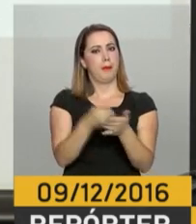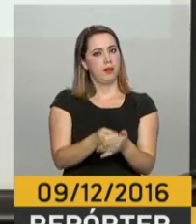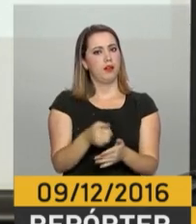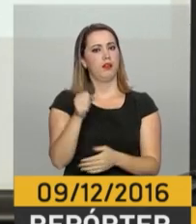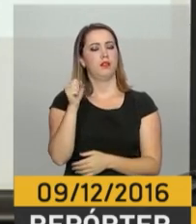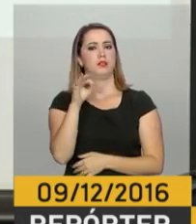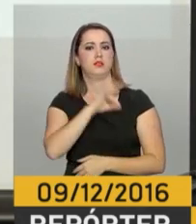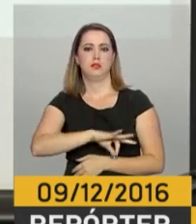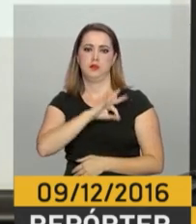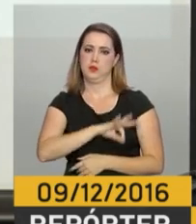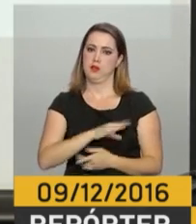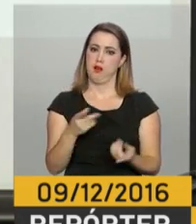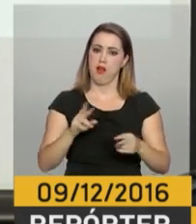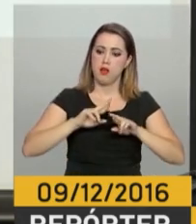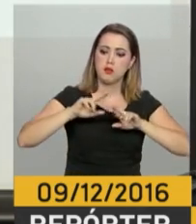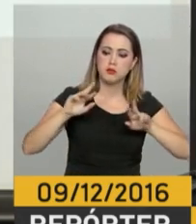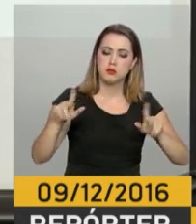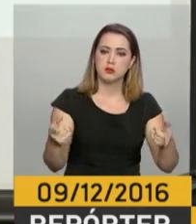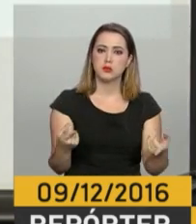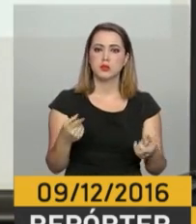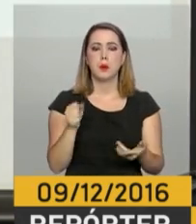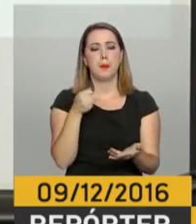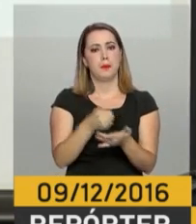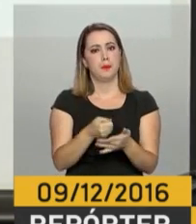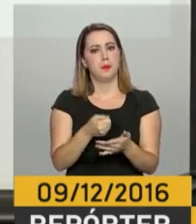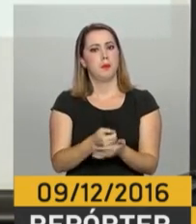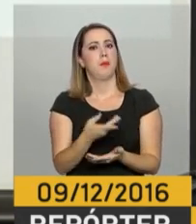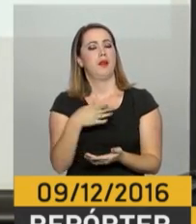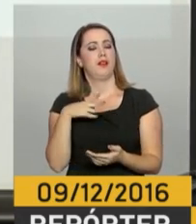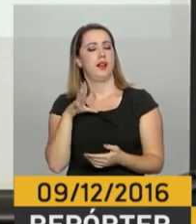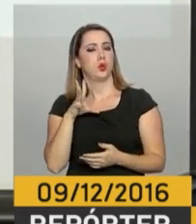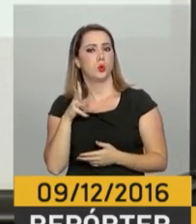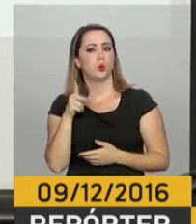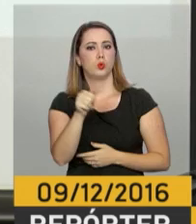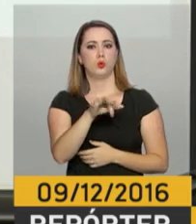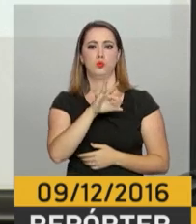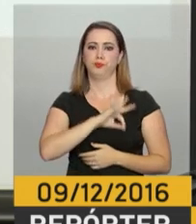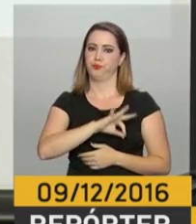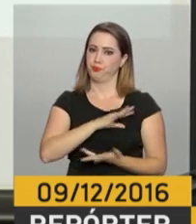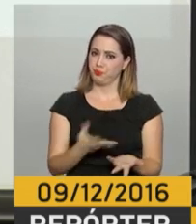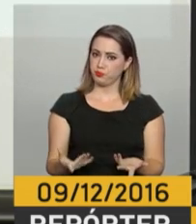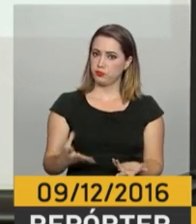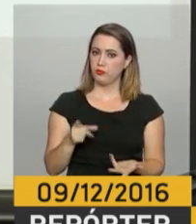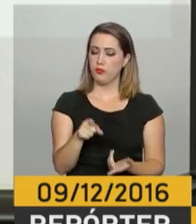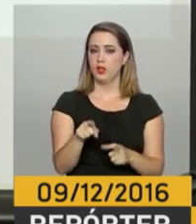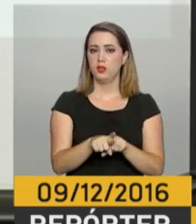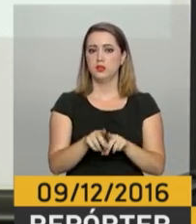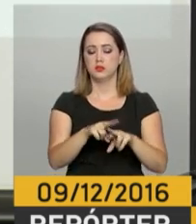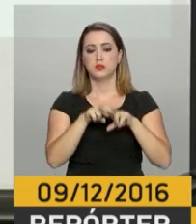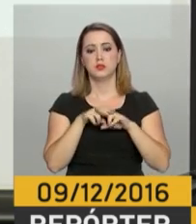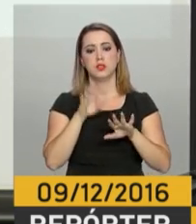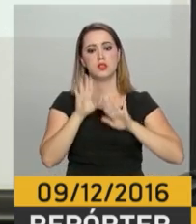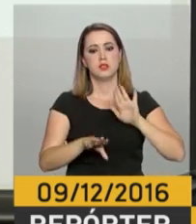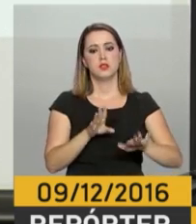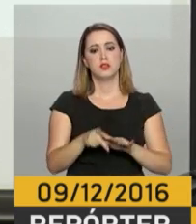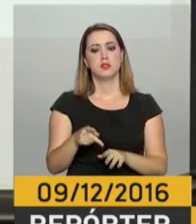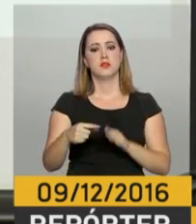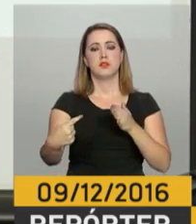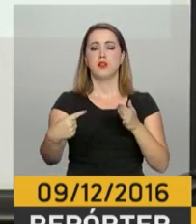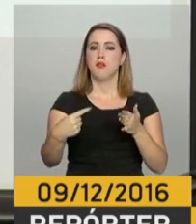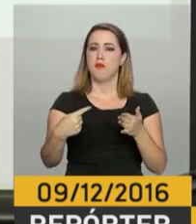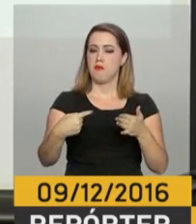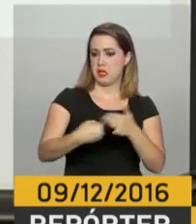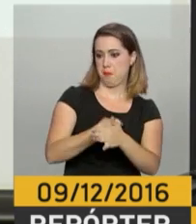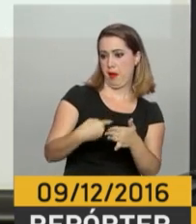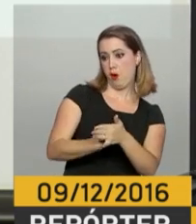salários, pagar os vencimentos, pagar os subsídios. E é por isso que nós estamos tomando, de vez em quando até me dizem, me perguntaram lá